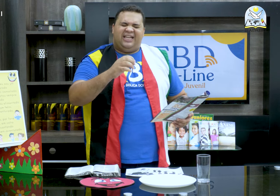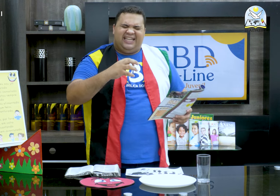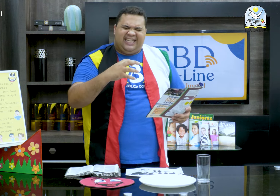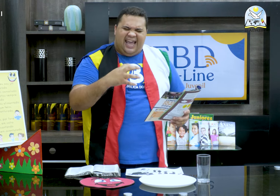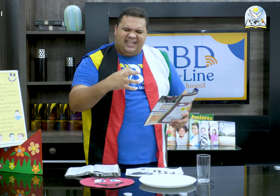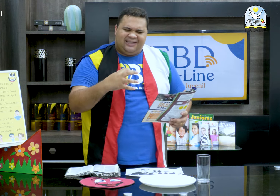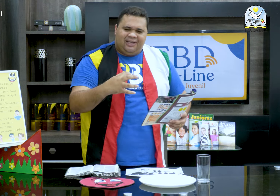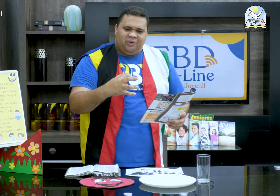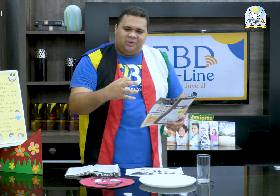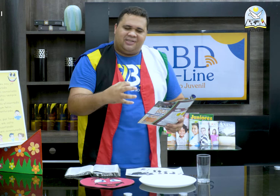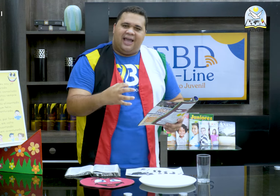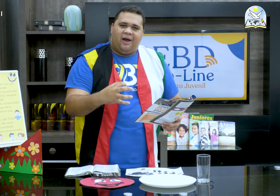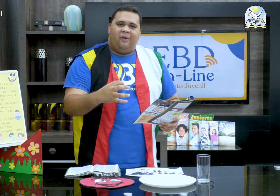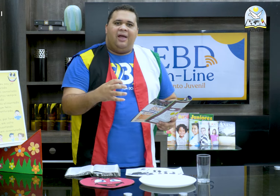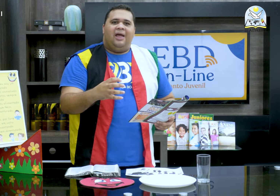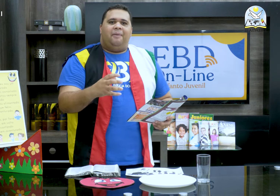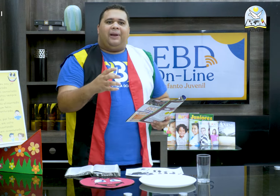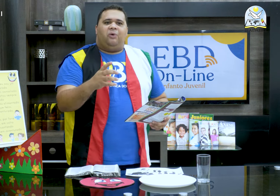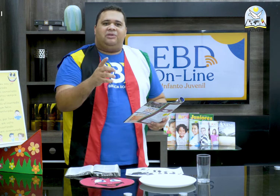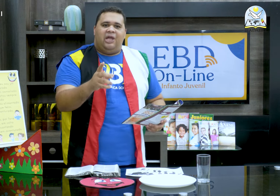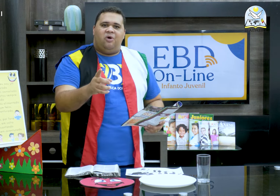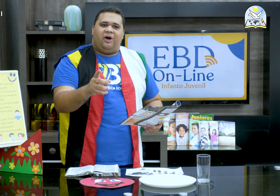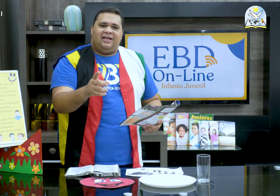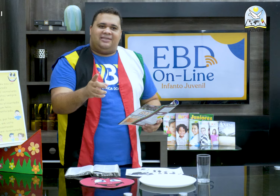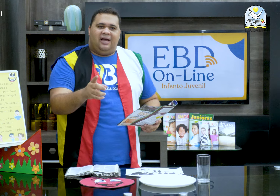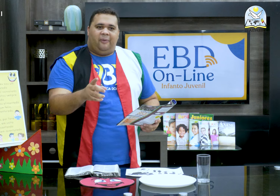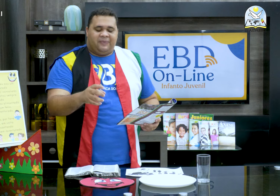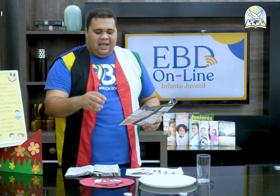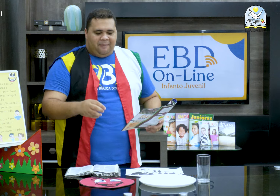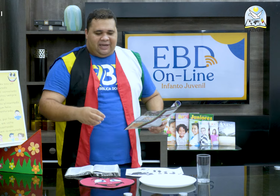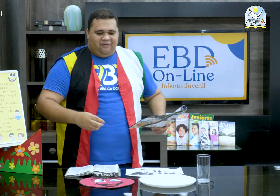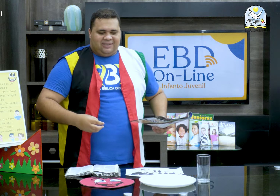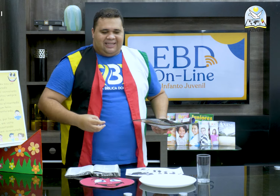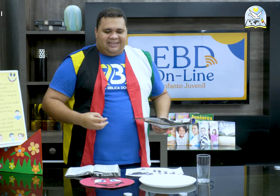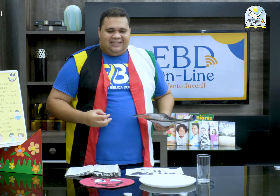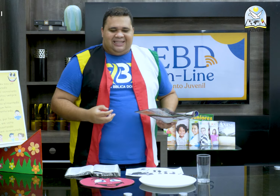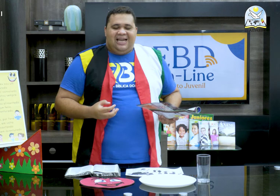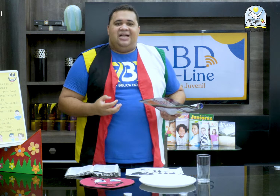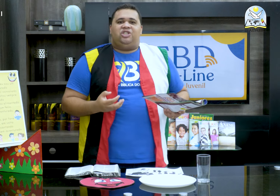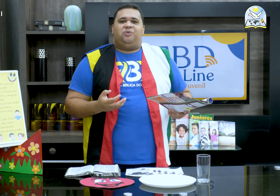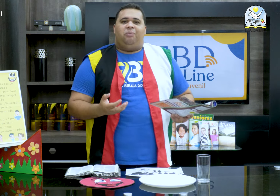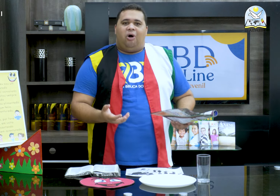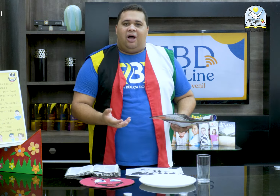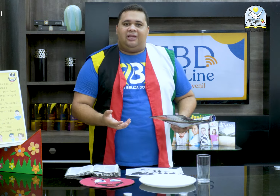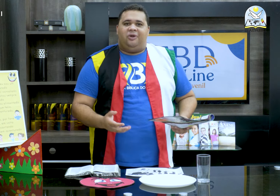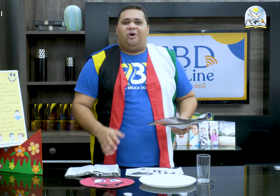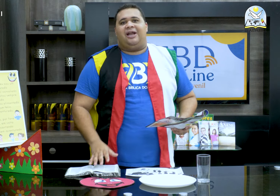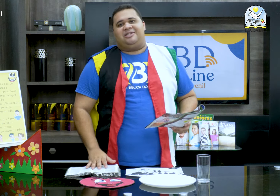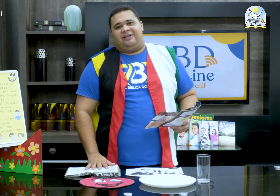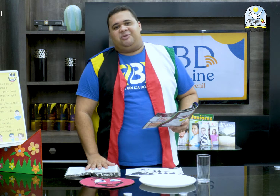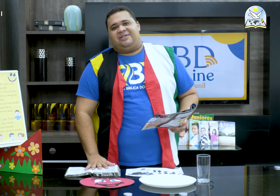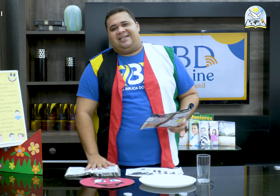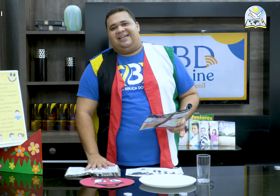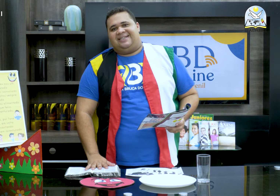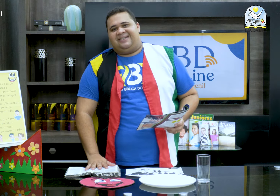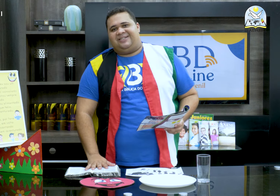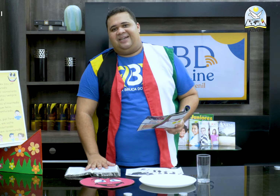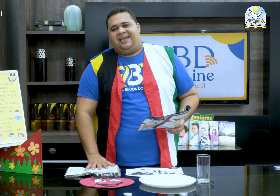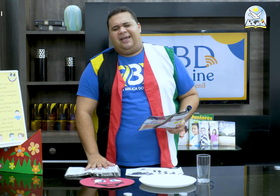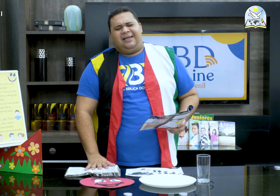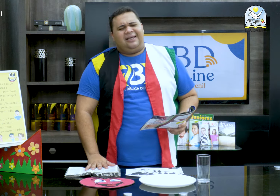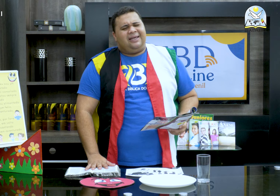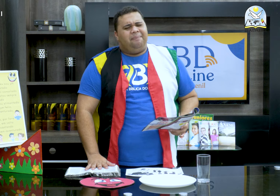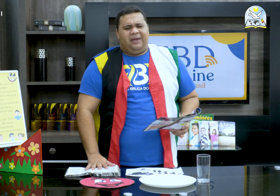algo quentinho do céu para o teu coração para que você transborde no coração das suas